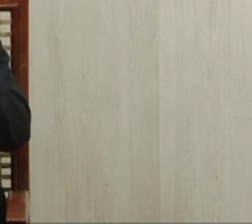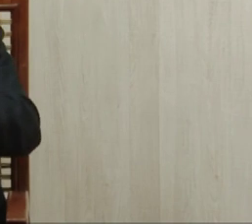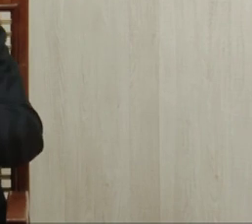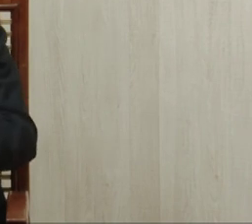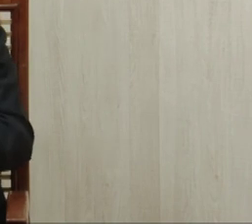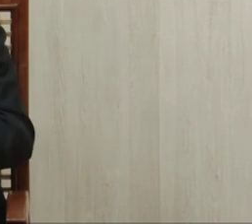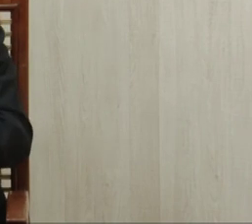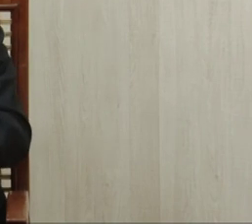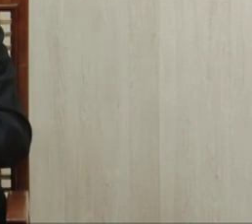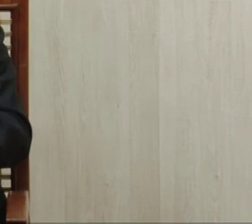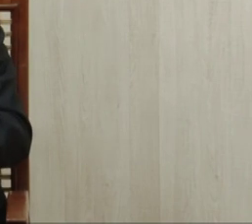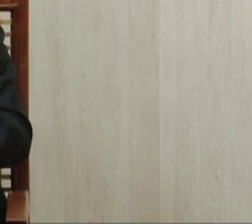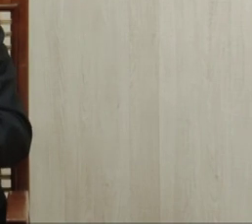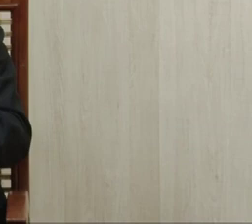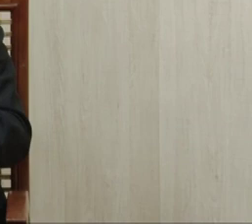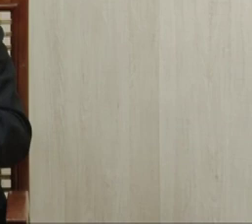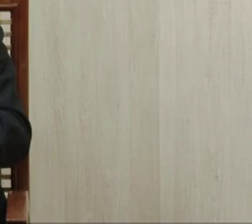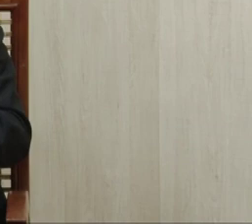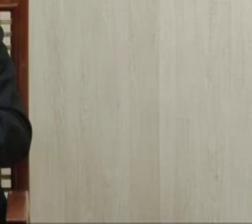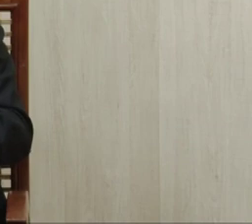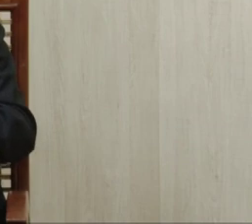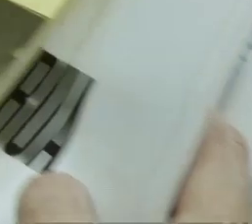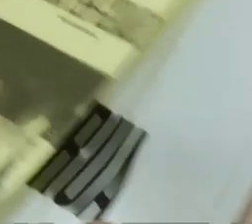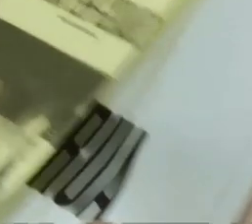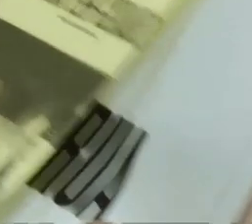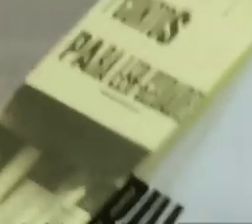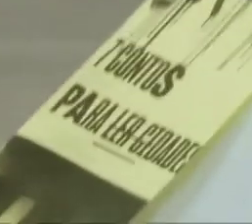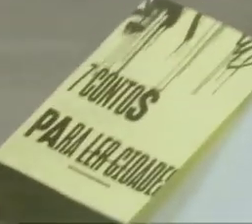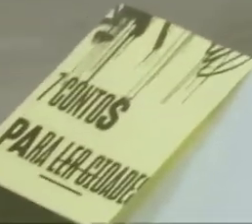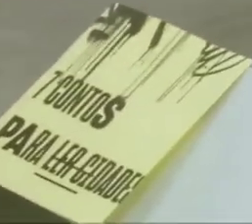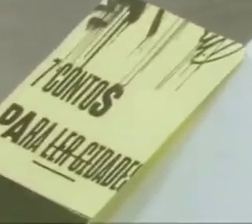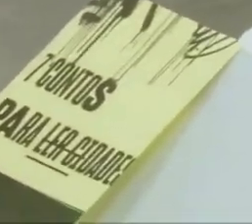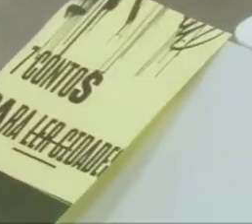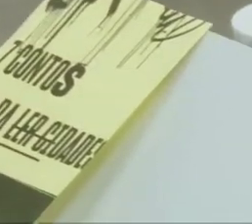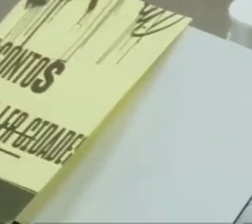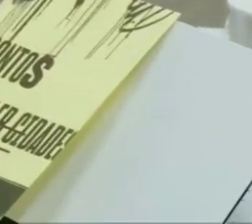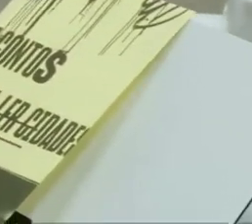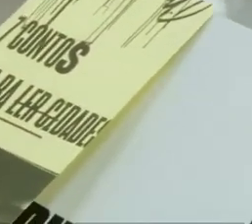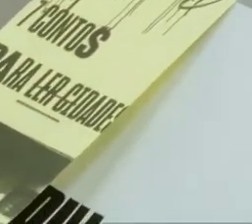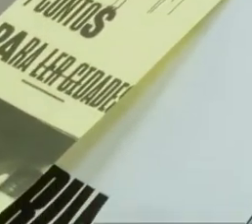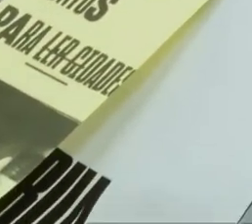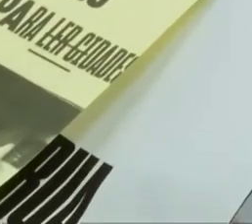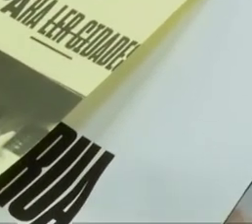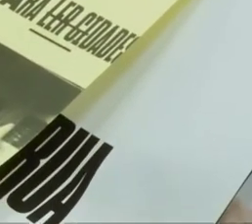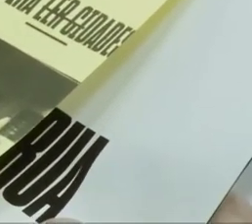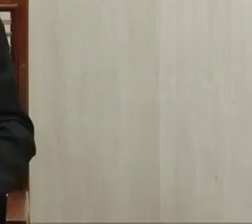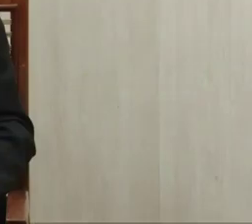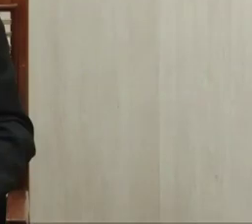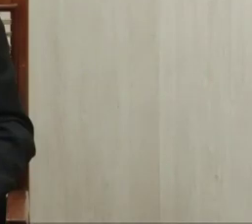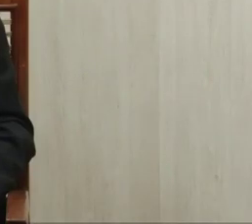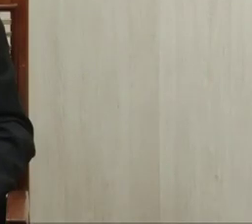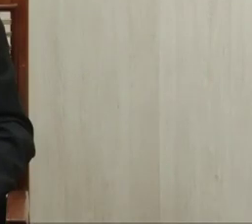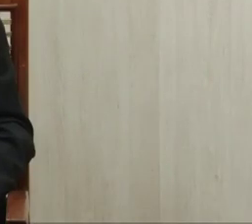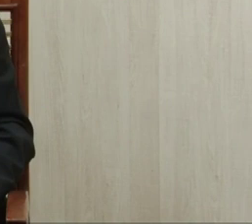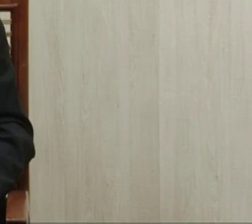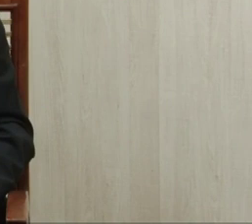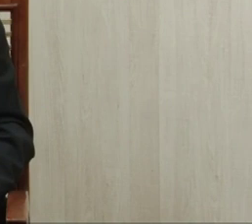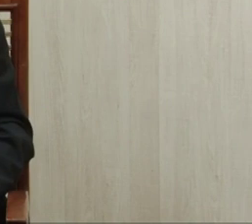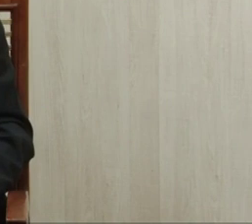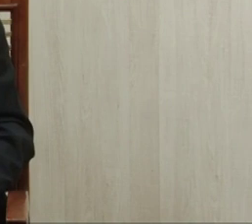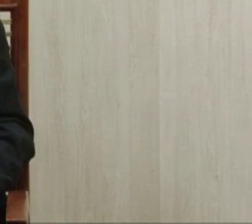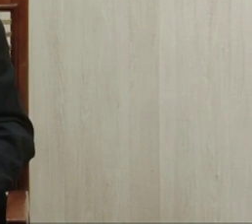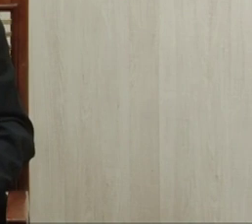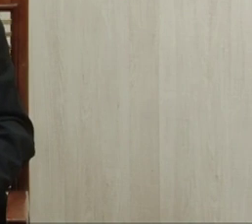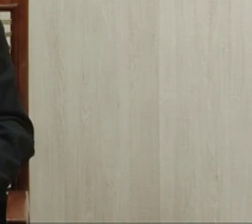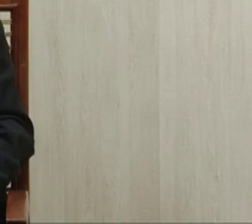são 7 volumes da proposta Fanzine, lançado por um coletivo de autores aqui em Caxias do Sul